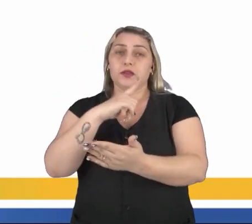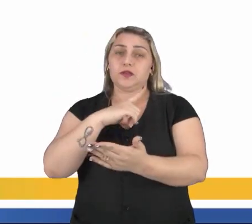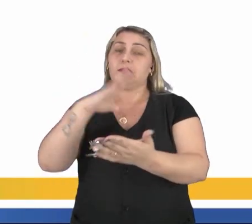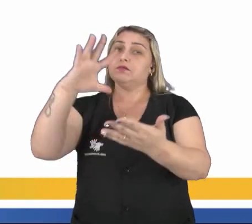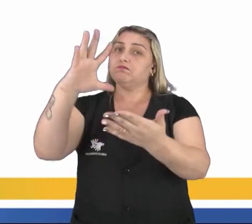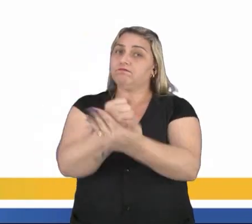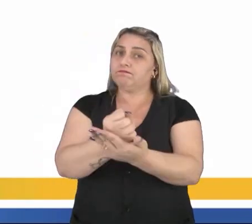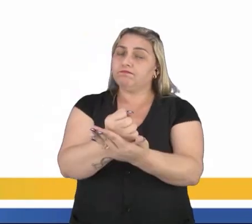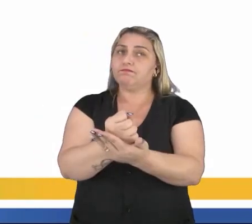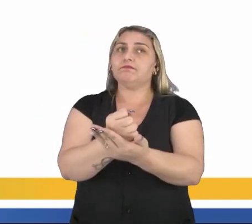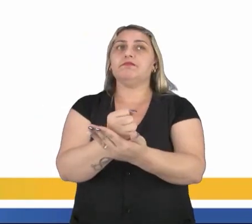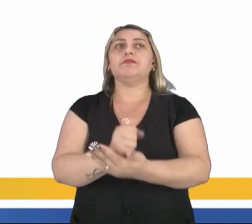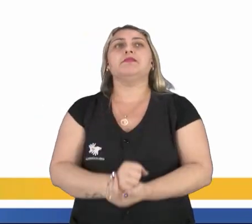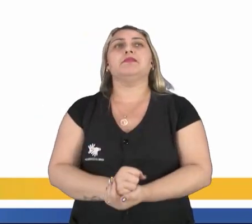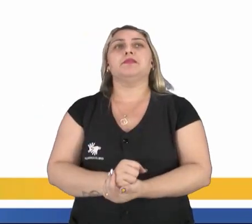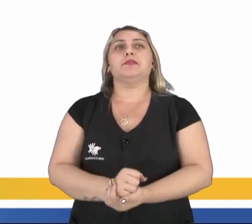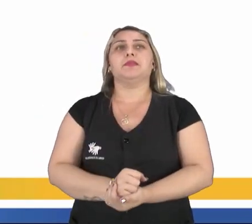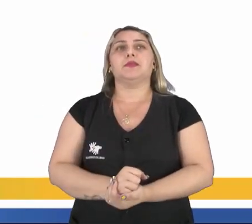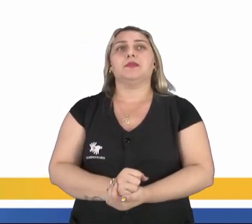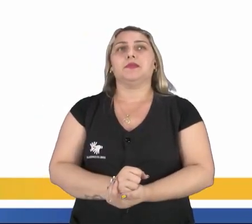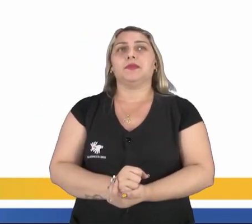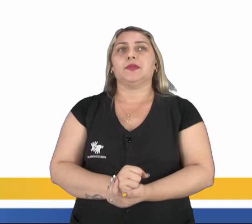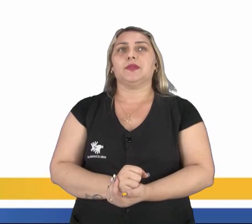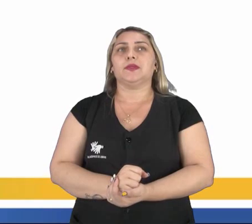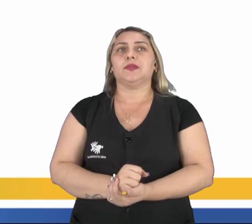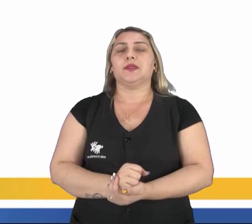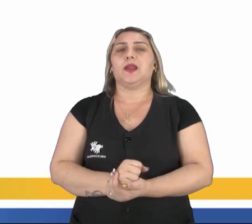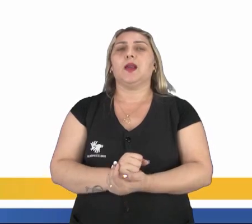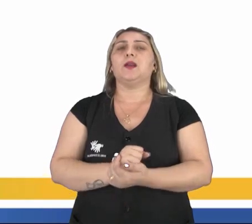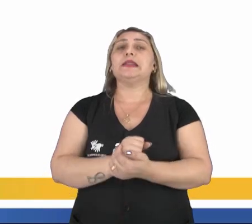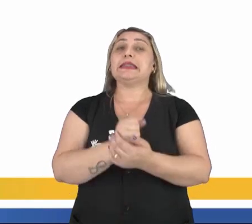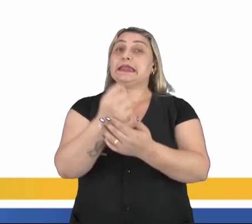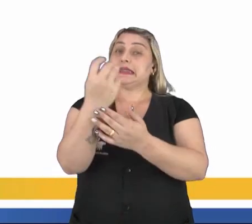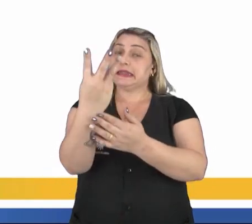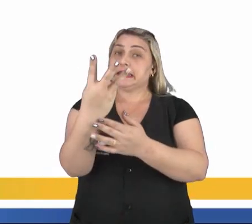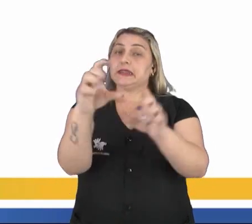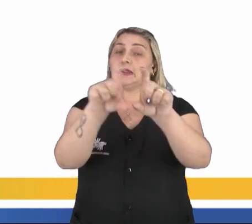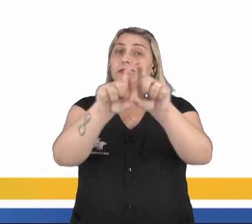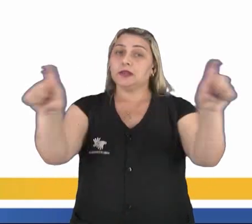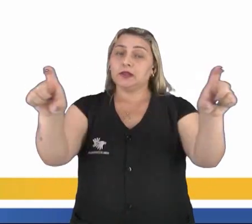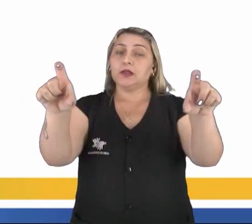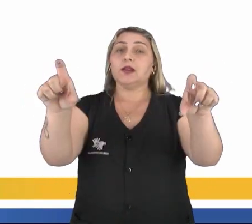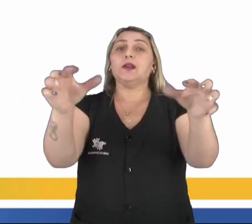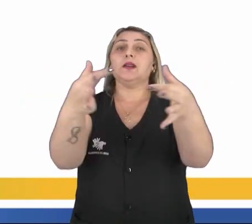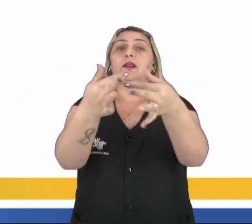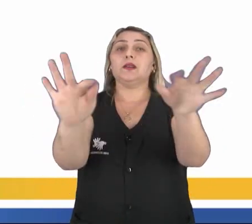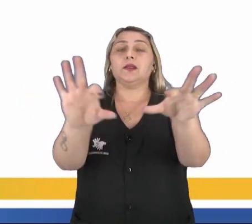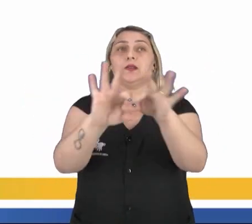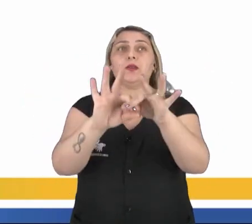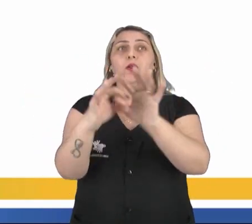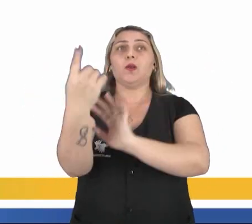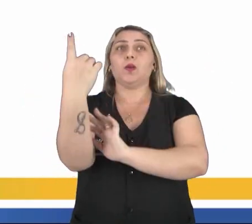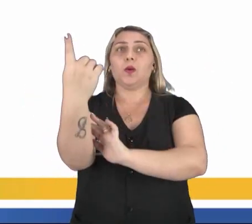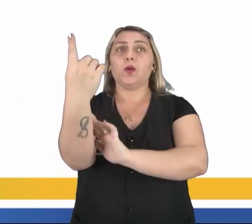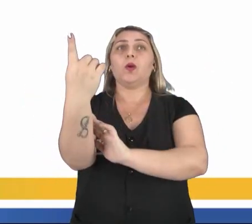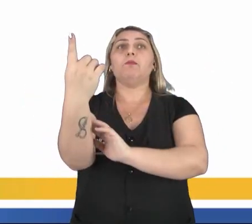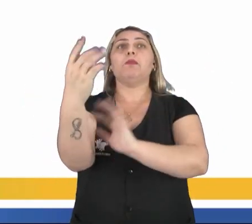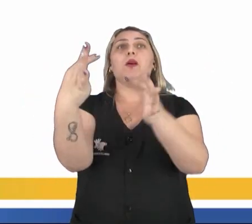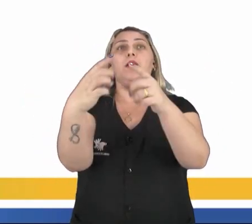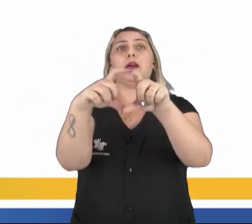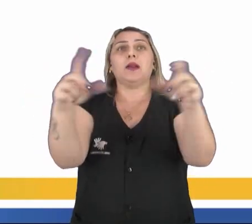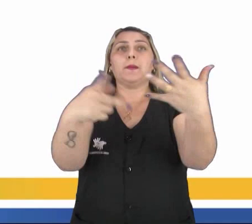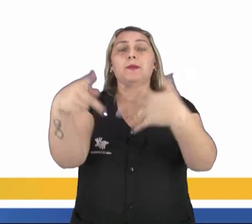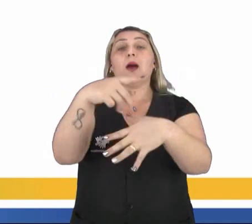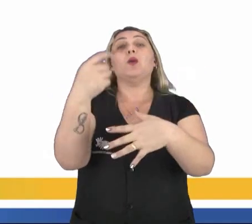de salvá-lo. Há no período acima o quê? 3 orações subordinadas, uma oração principal e